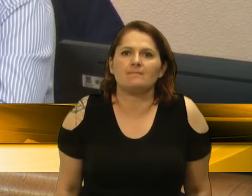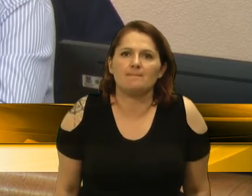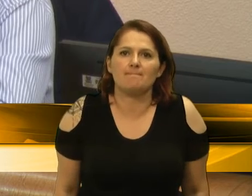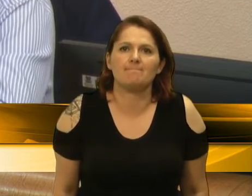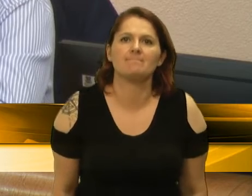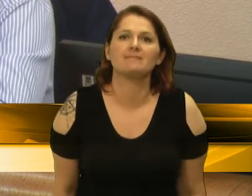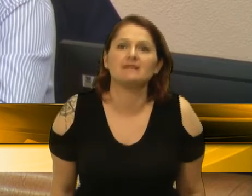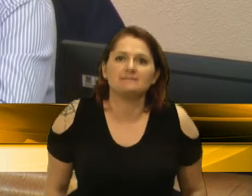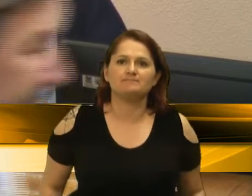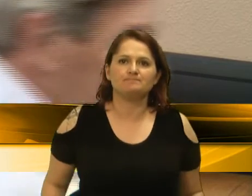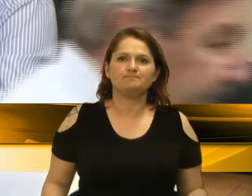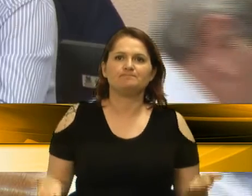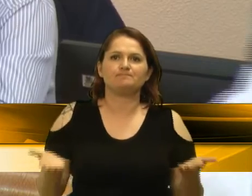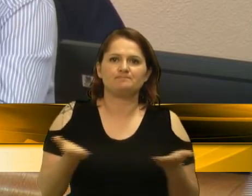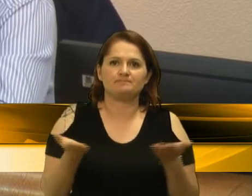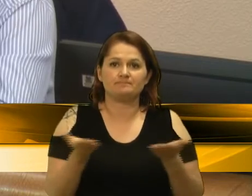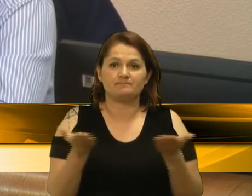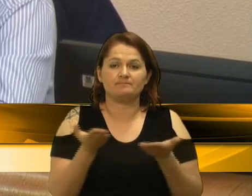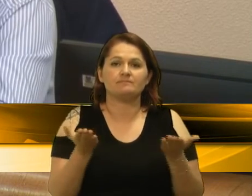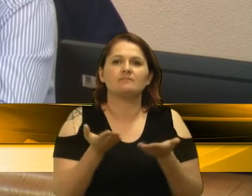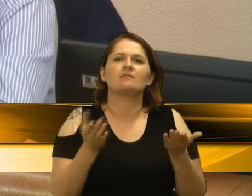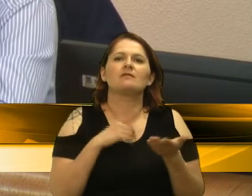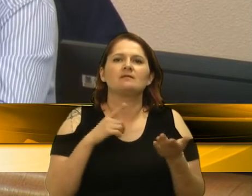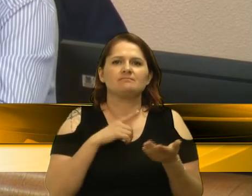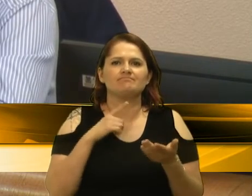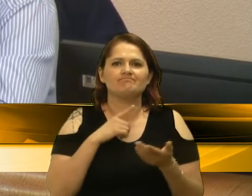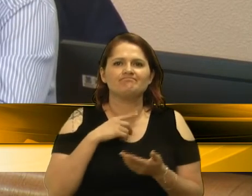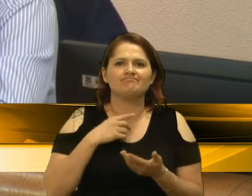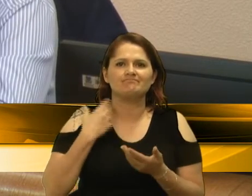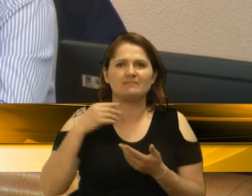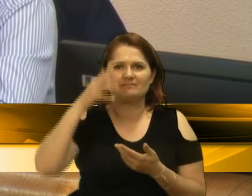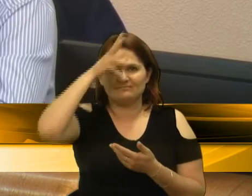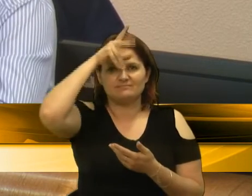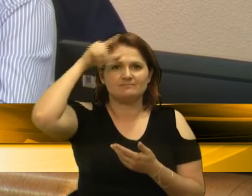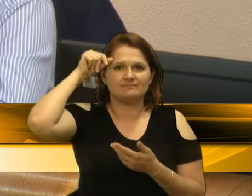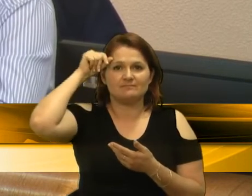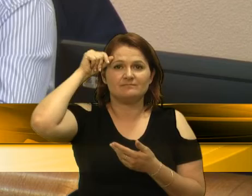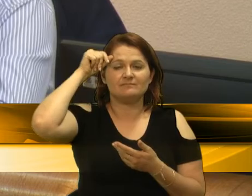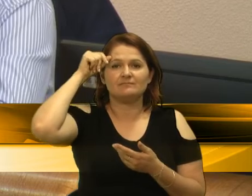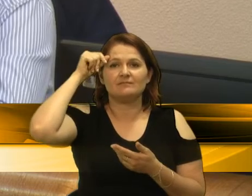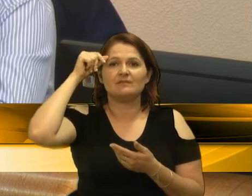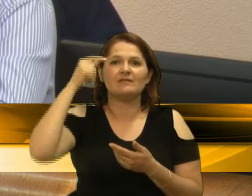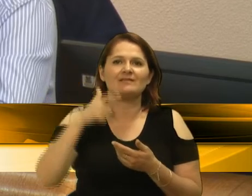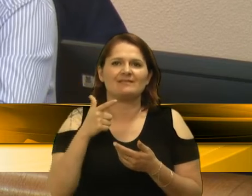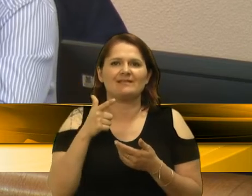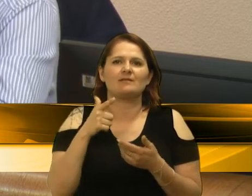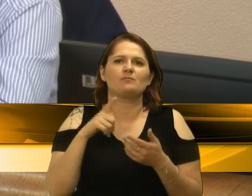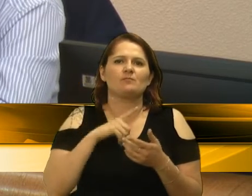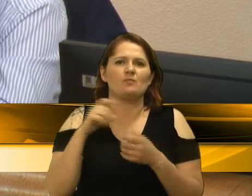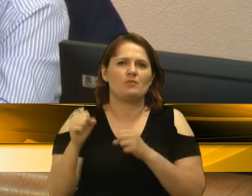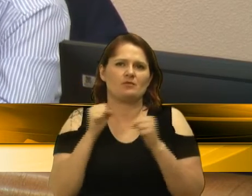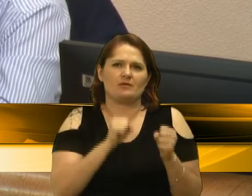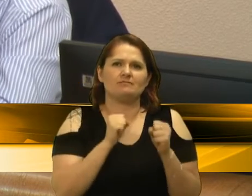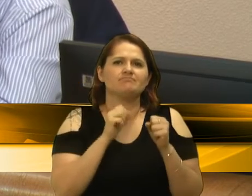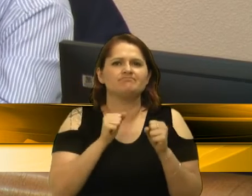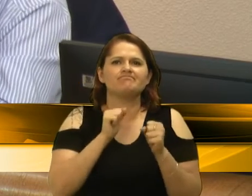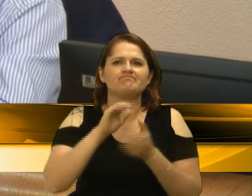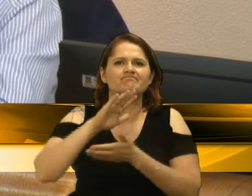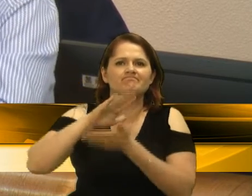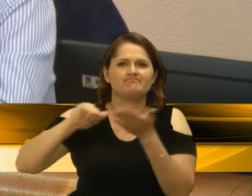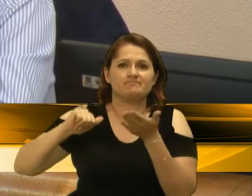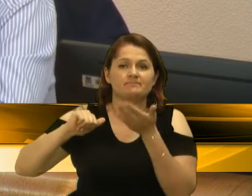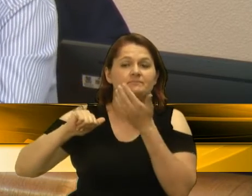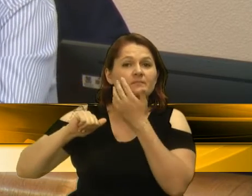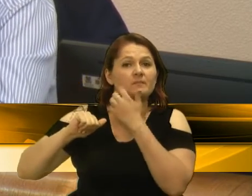atos normativos do chefe do Poder Executivo que exorbitem o poder regulamentar ou dos limites de delegação legislativa. No que respeita